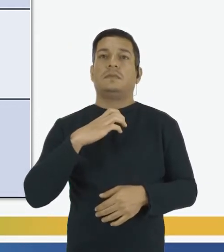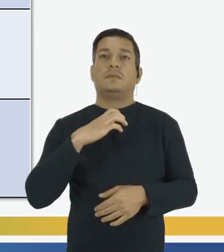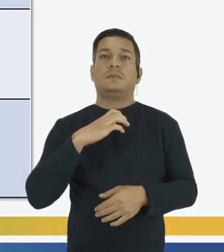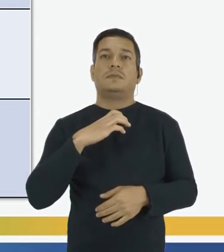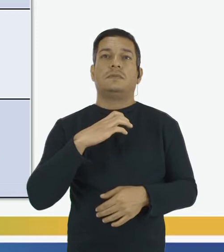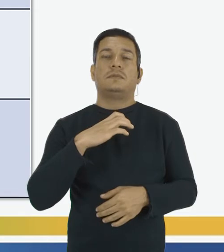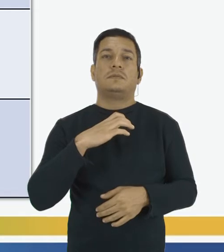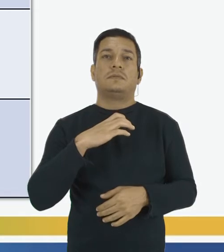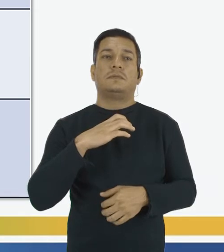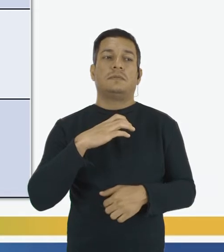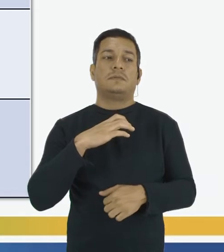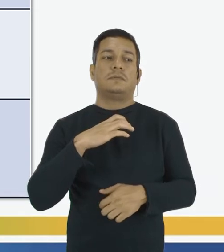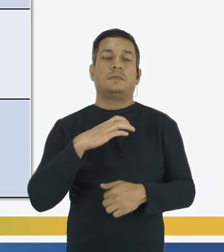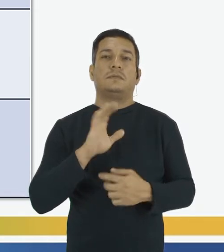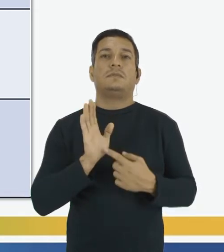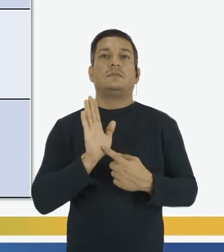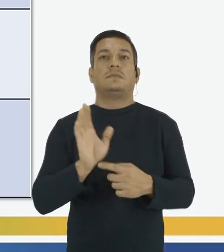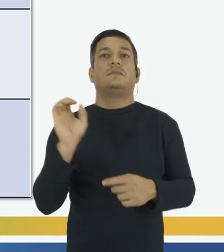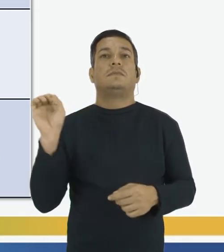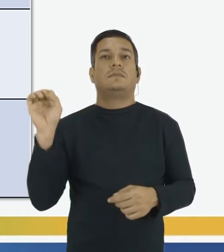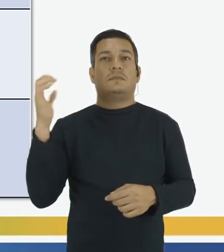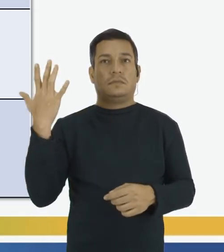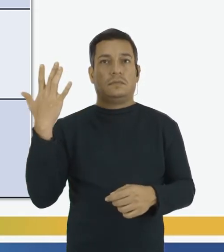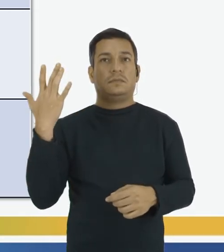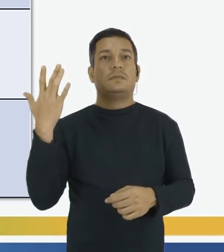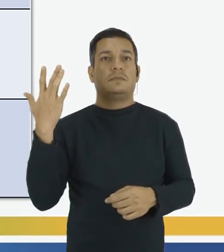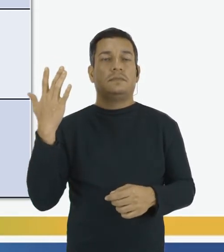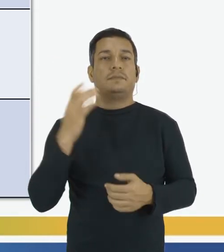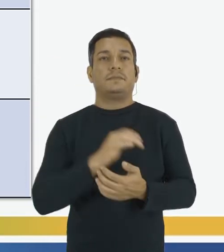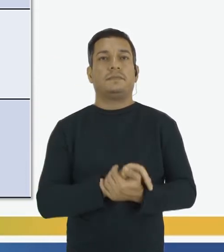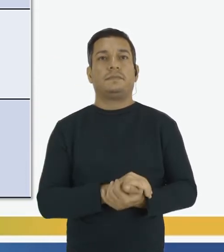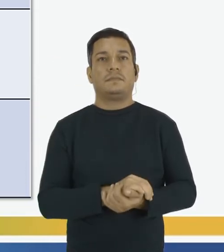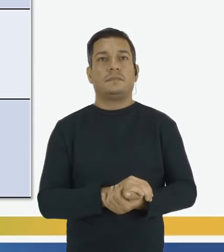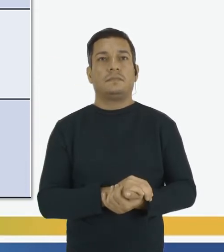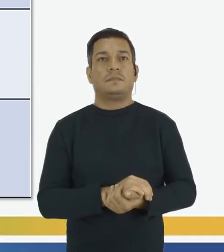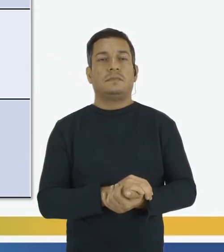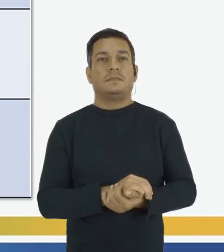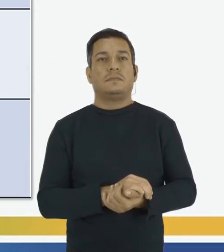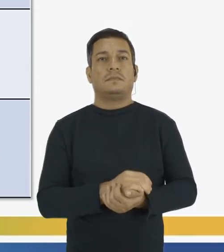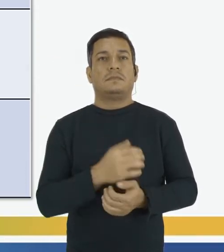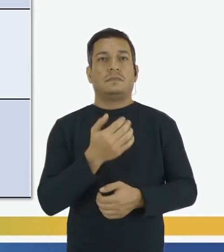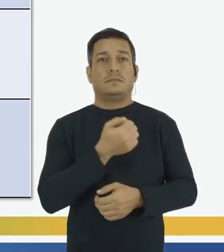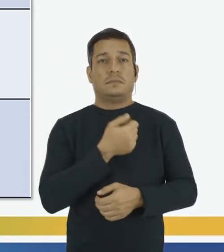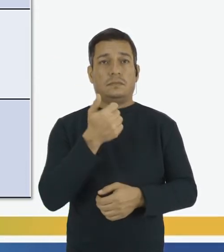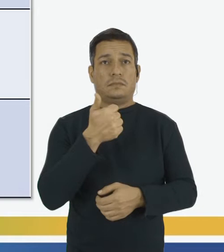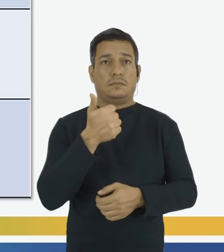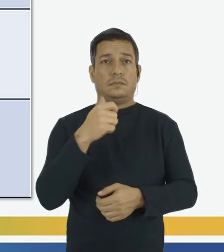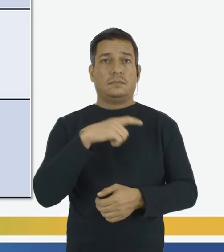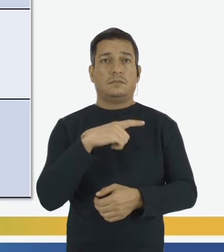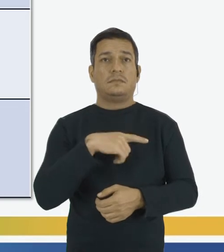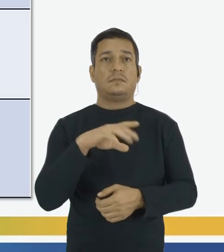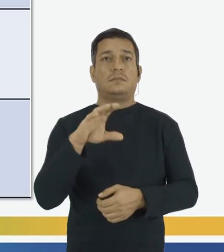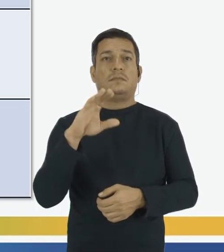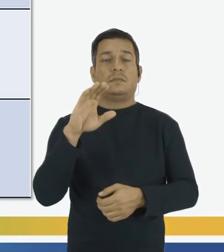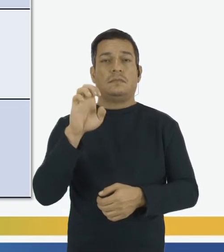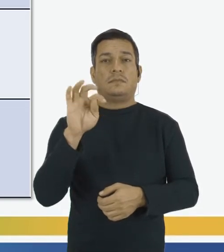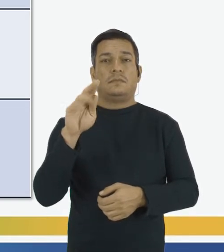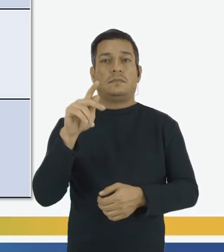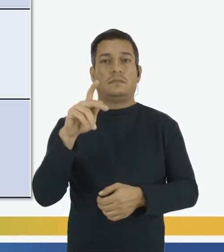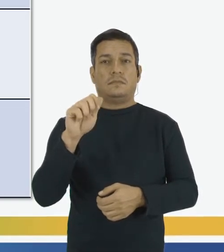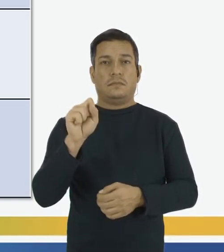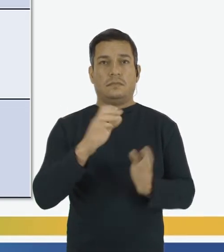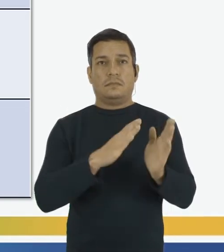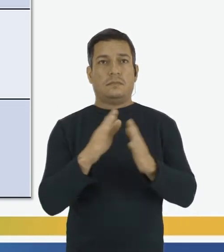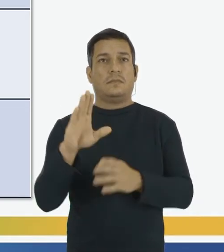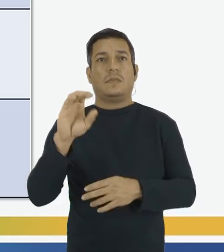ético indicado e a época de sua formulação. Lá no código, nós temos aqui as etapas